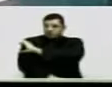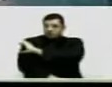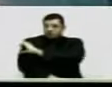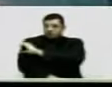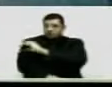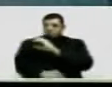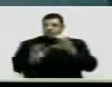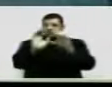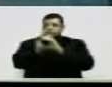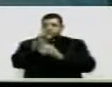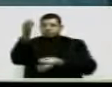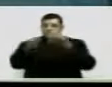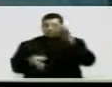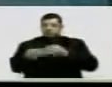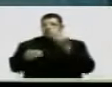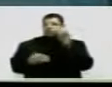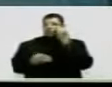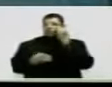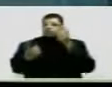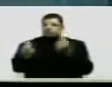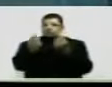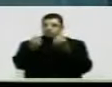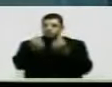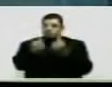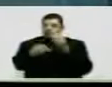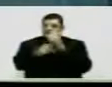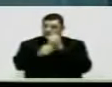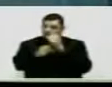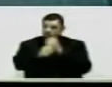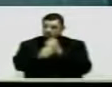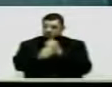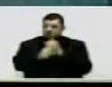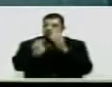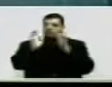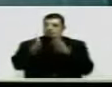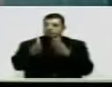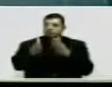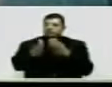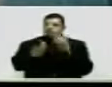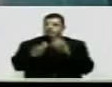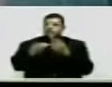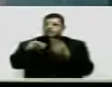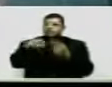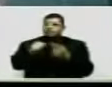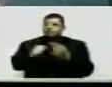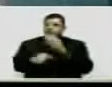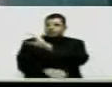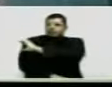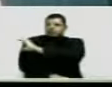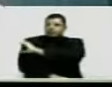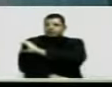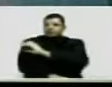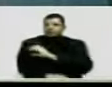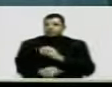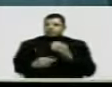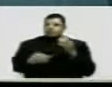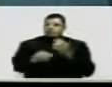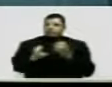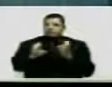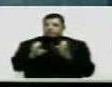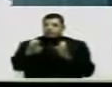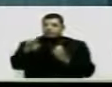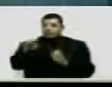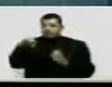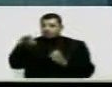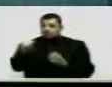Justiça. Do ponto de vista econômico, financeiro e orçamentário, foi aprovado por unanimidade na Comissão de Economia e Finanças. E